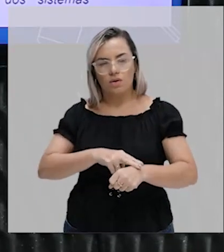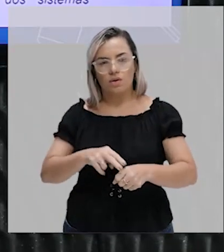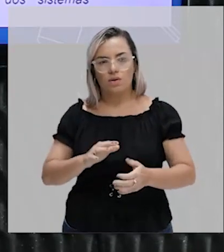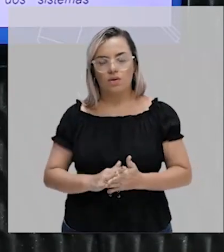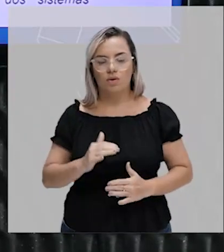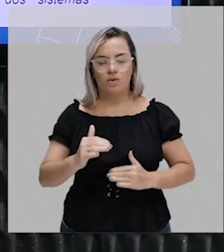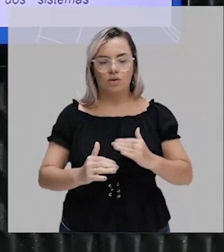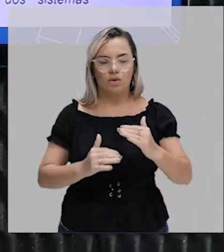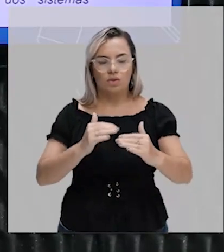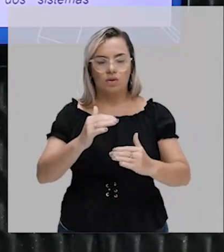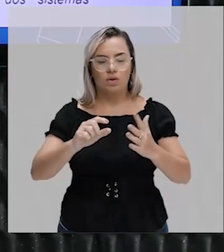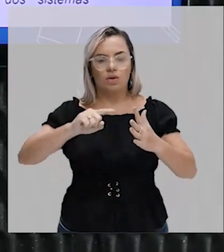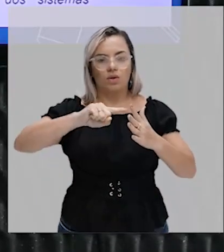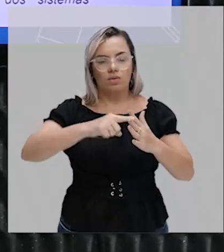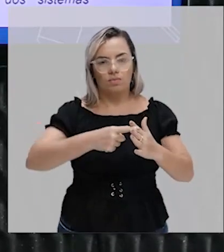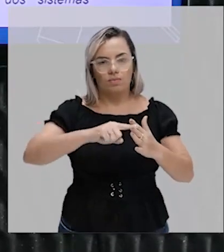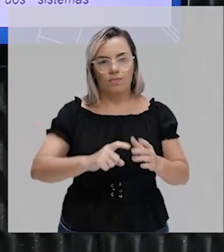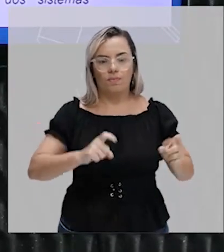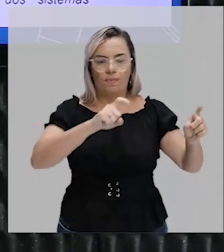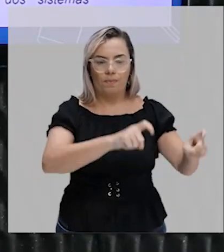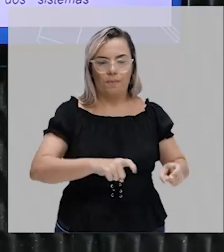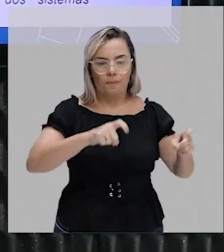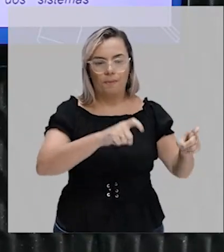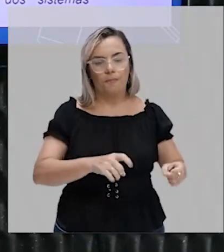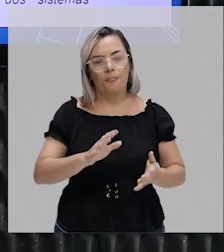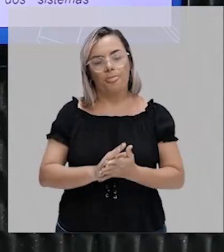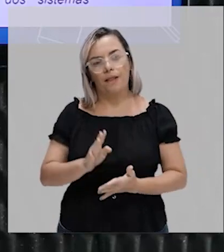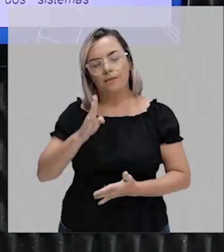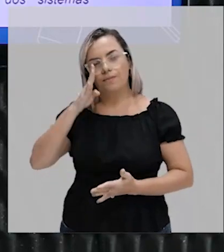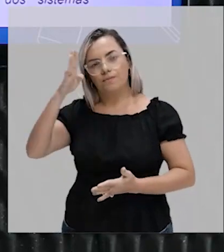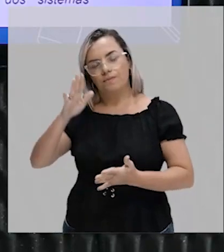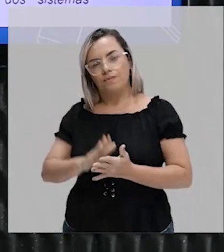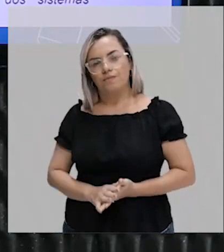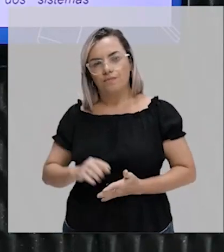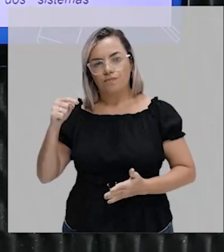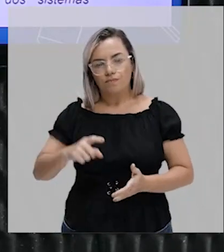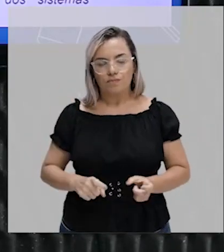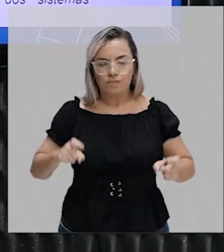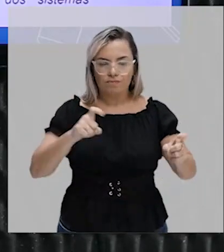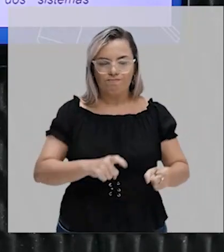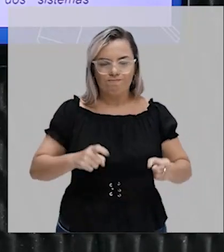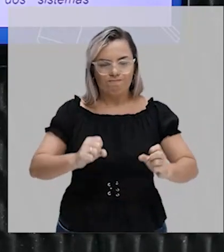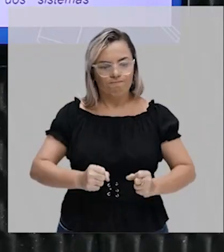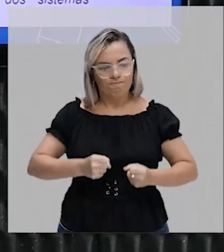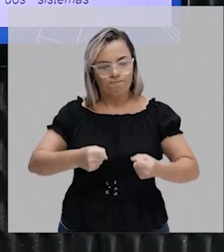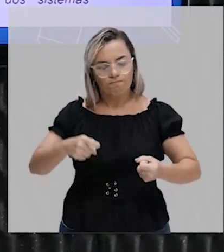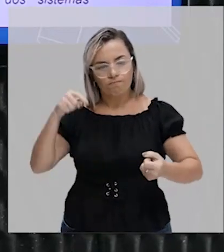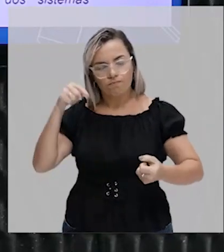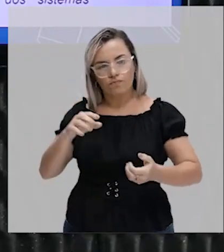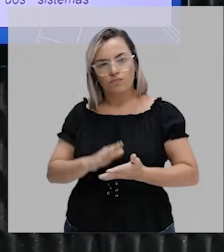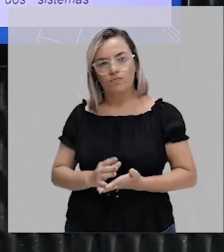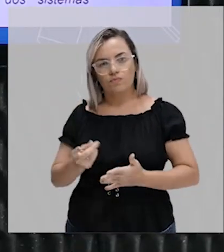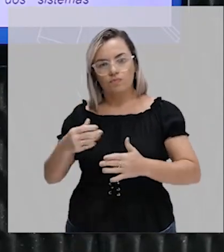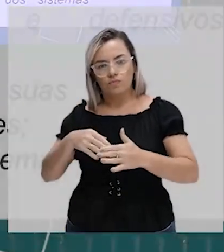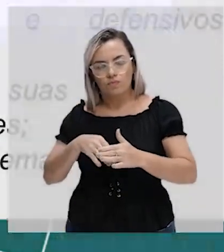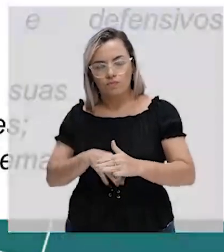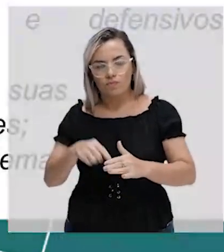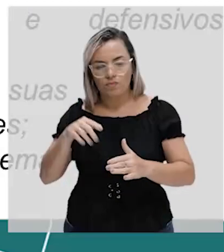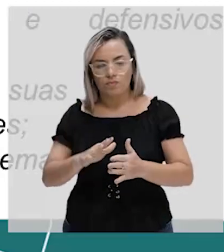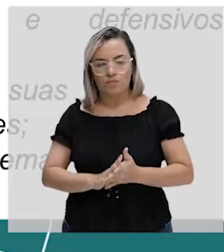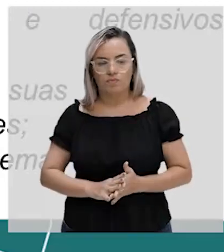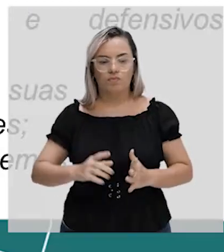Hoje, principalmente quando falamos da agricultura intensiva, né, da agropecuária, do agronegócio, nós vamos perceber uma